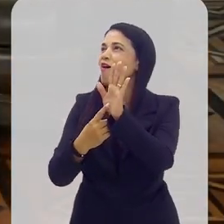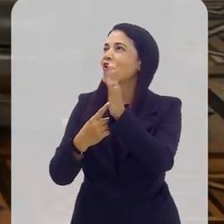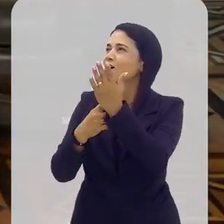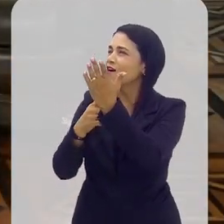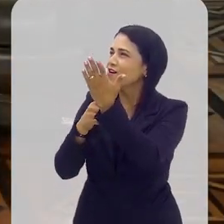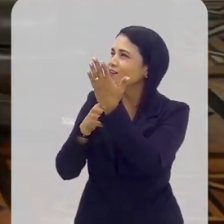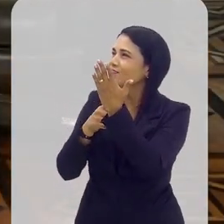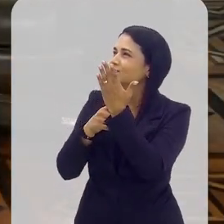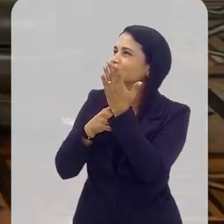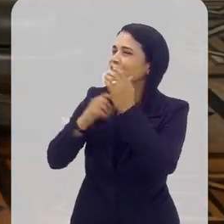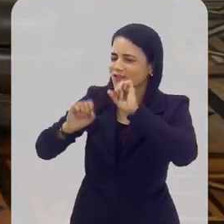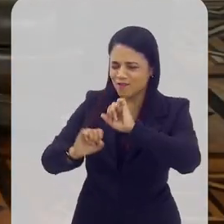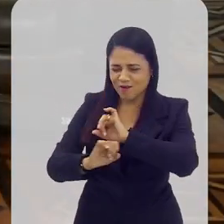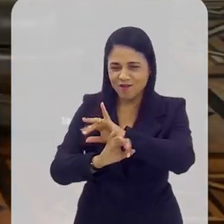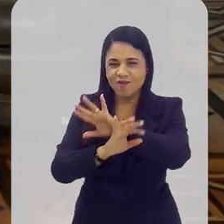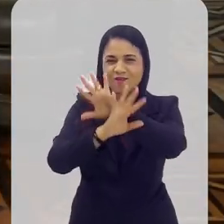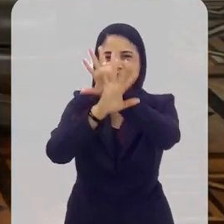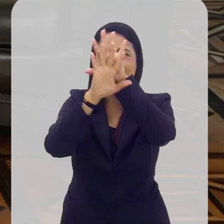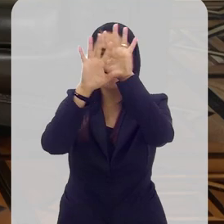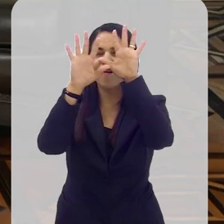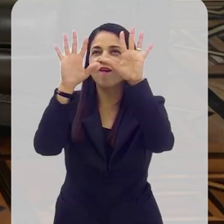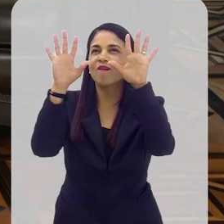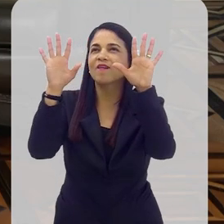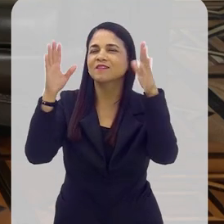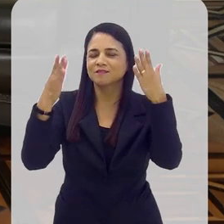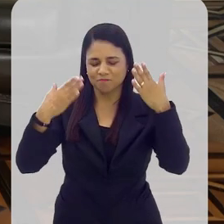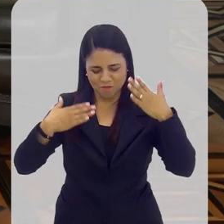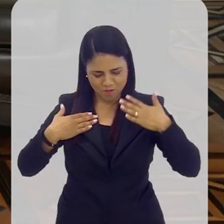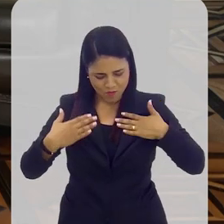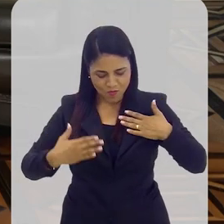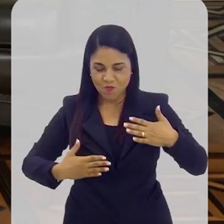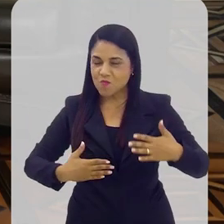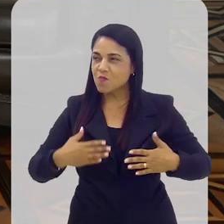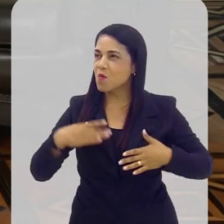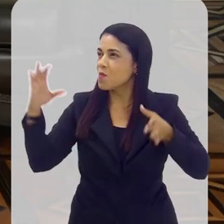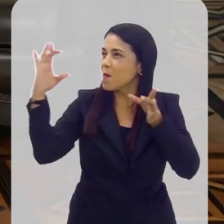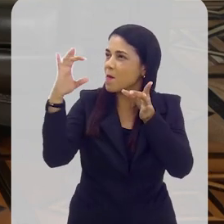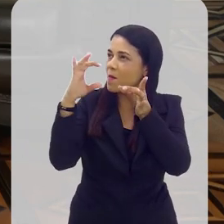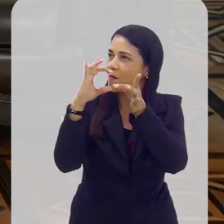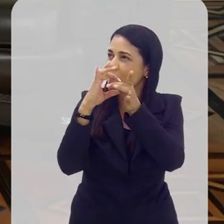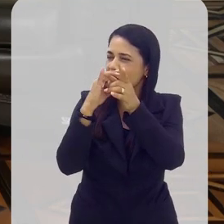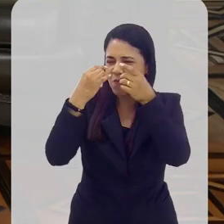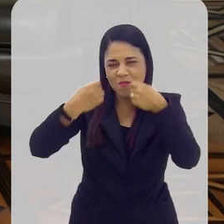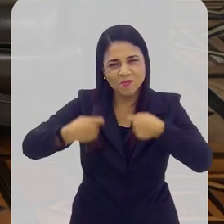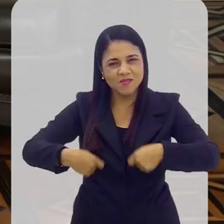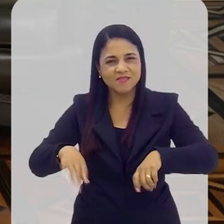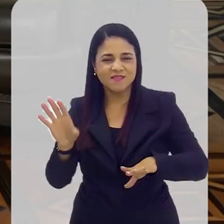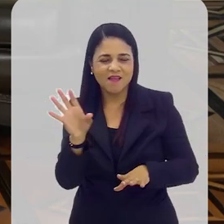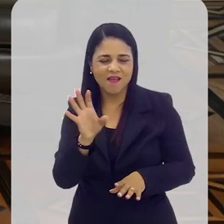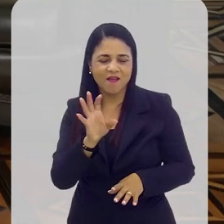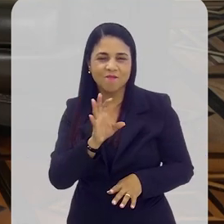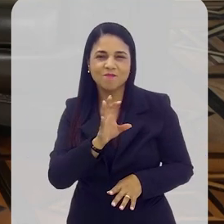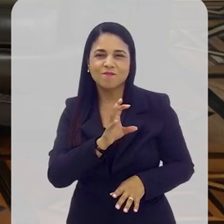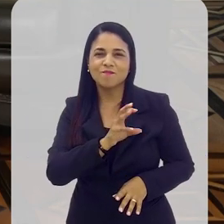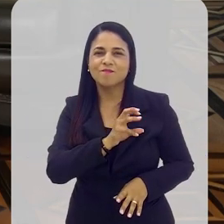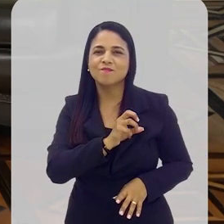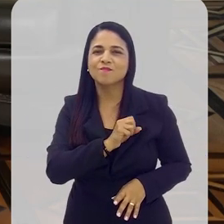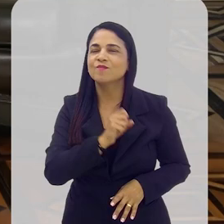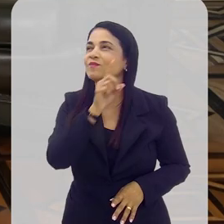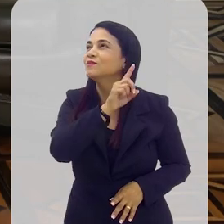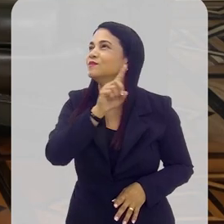mostra-nos tua glória. Somos o teu corpo e precisamos do